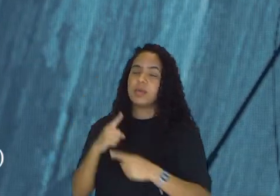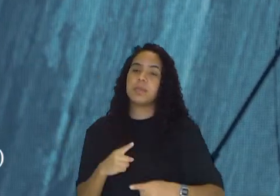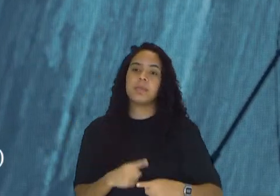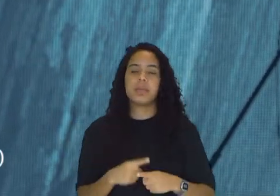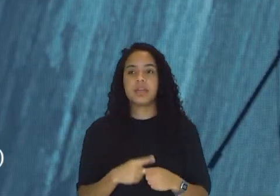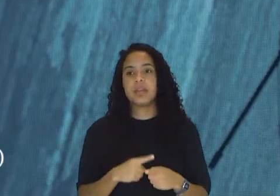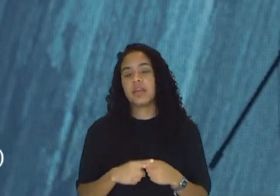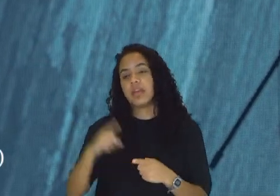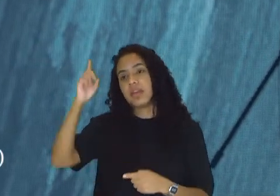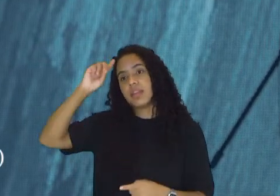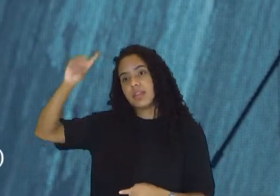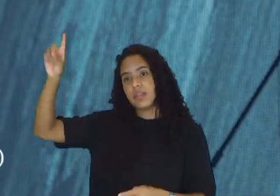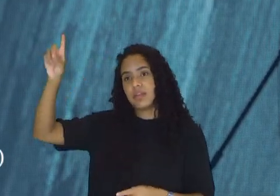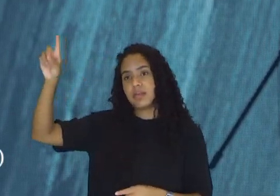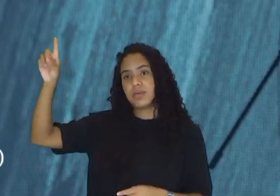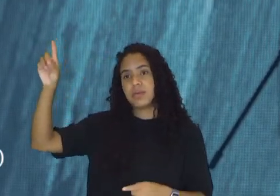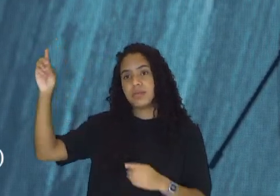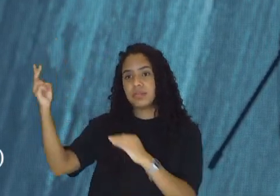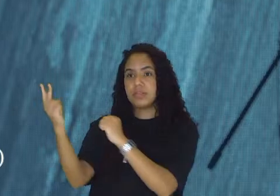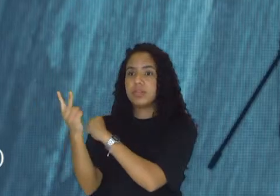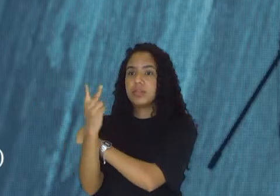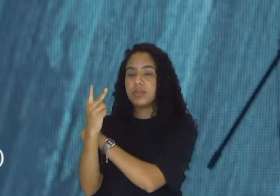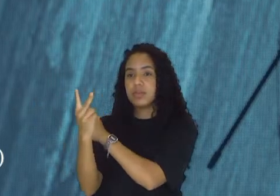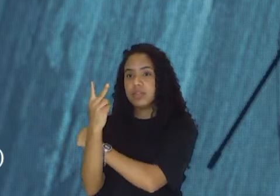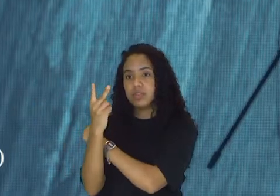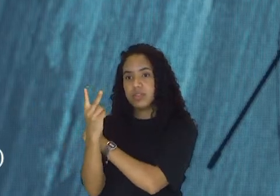Apenas precisamos crer certo,